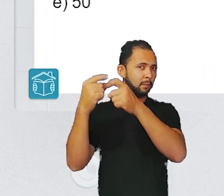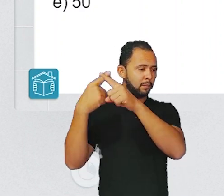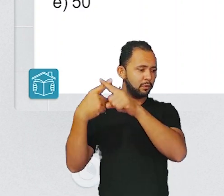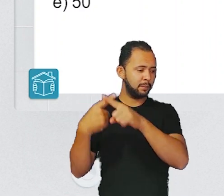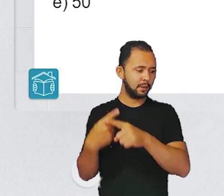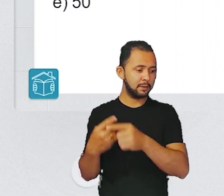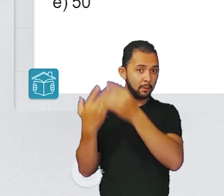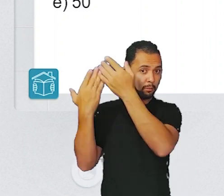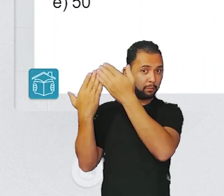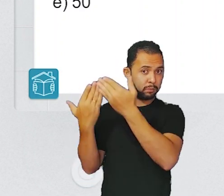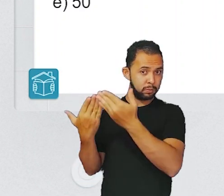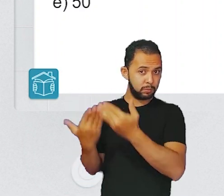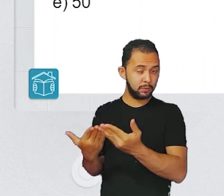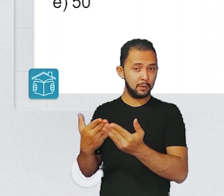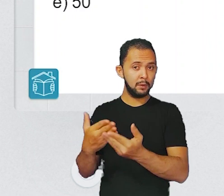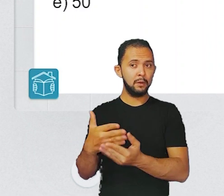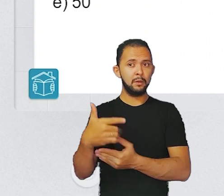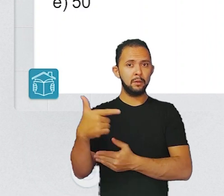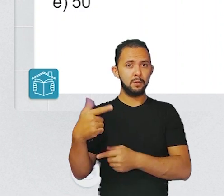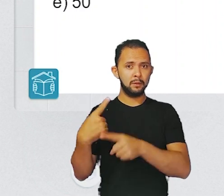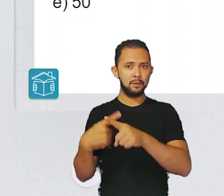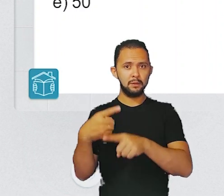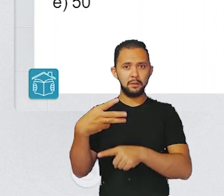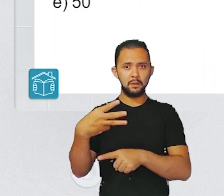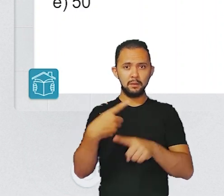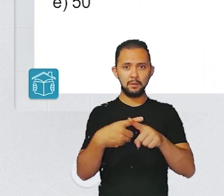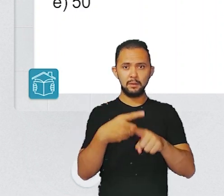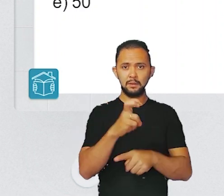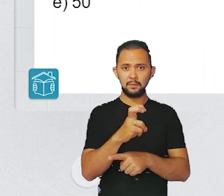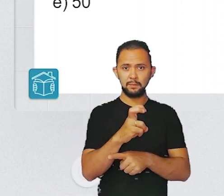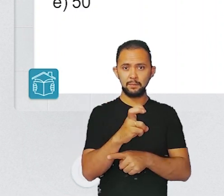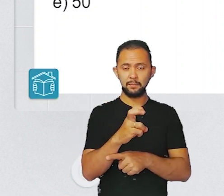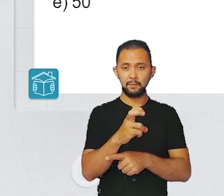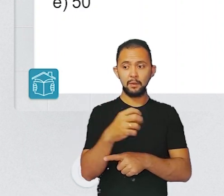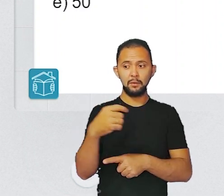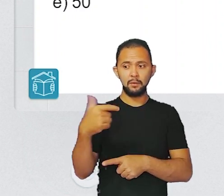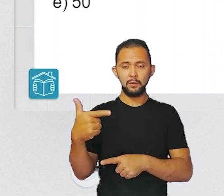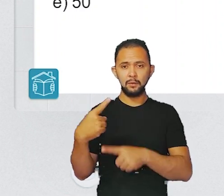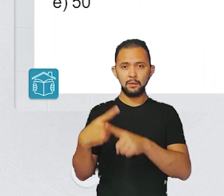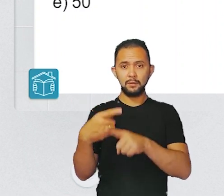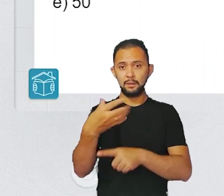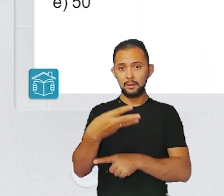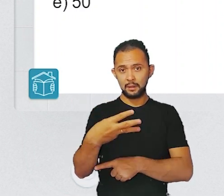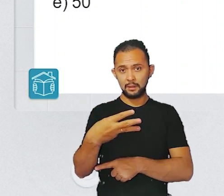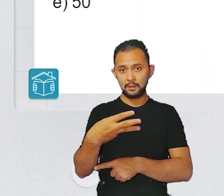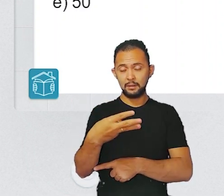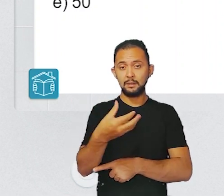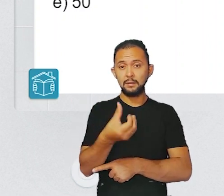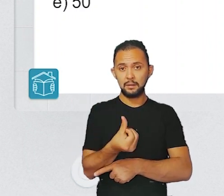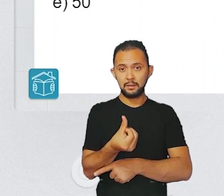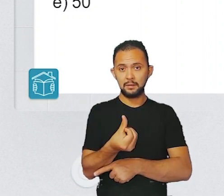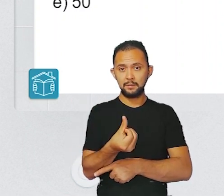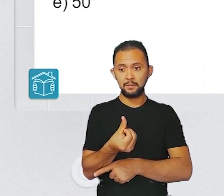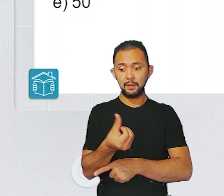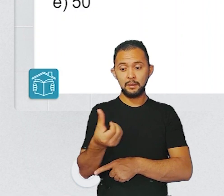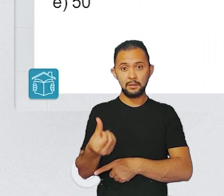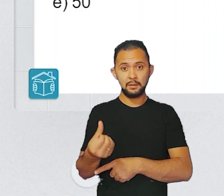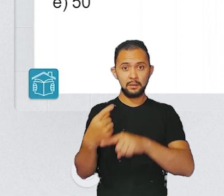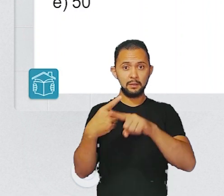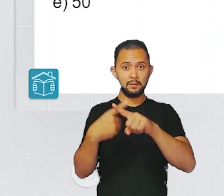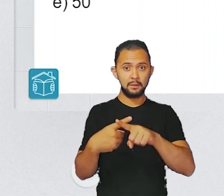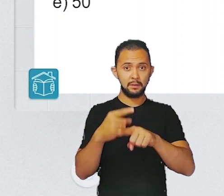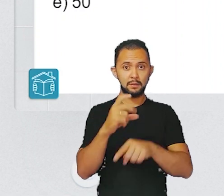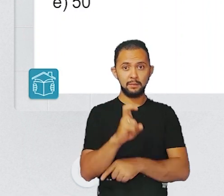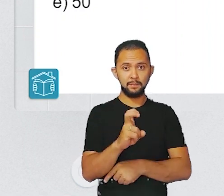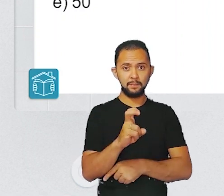caras, ou seja, 2 vezes 3 vezes 5. 2 vezes 3 é 6, tudo bem? 2 vezes 3 é 6, e 6